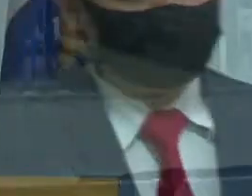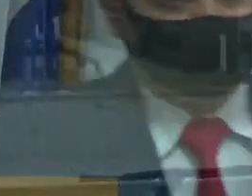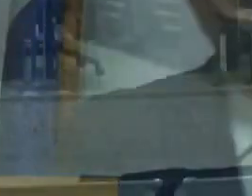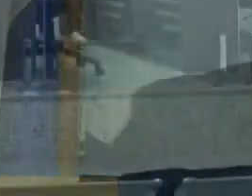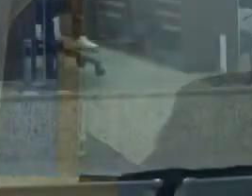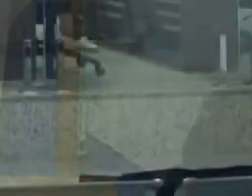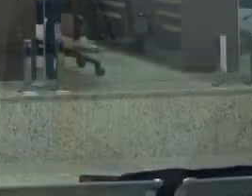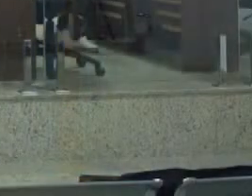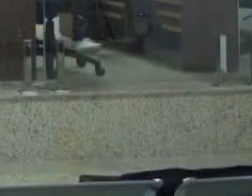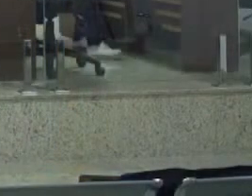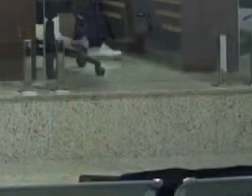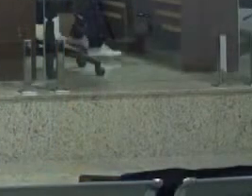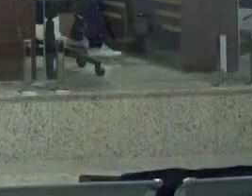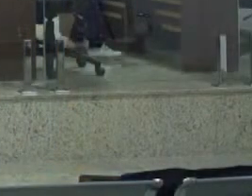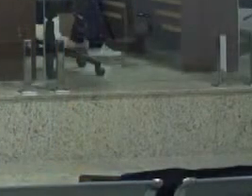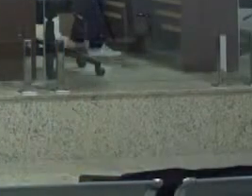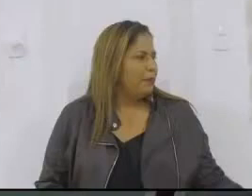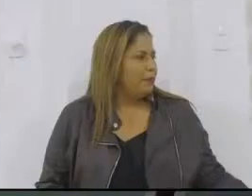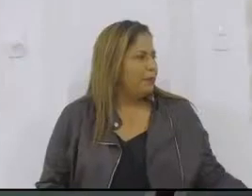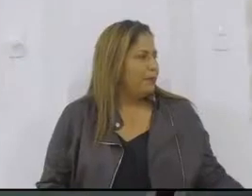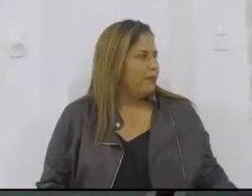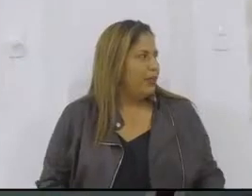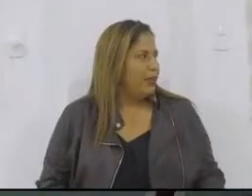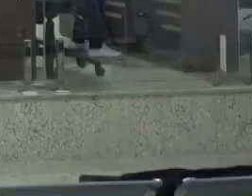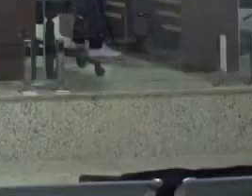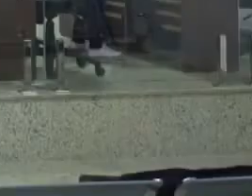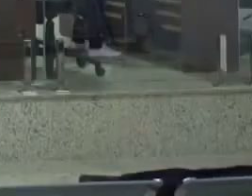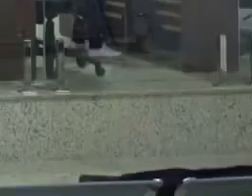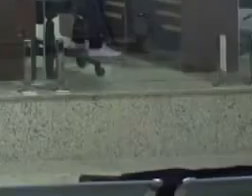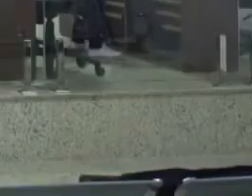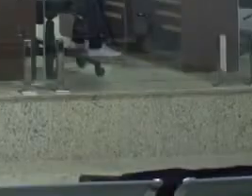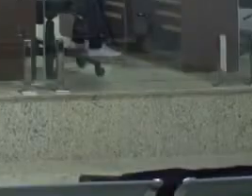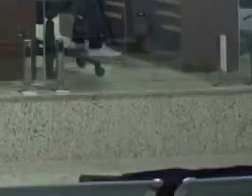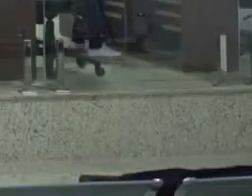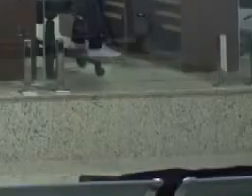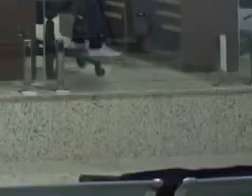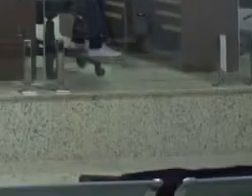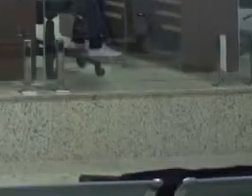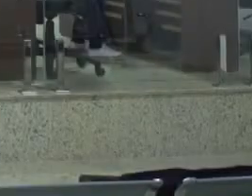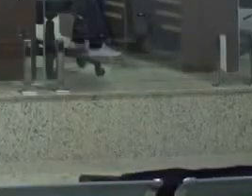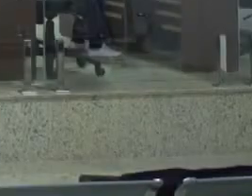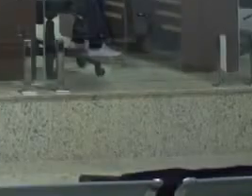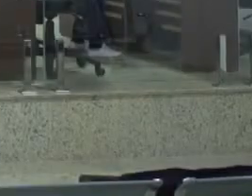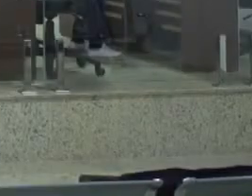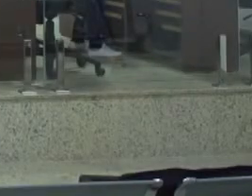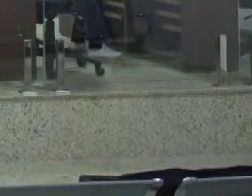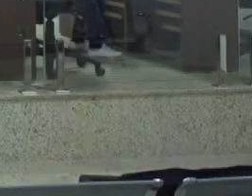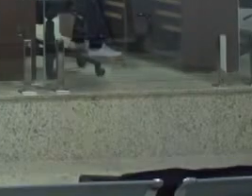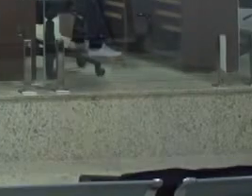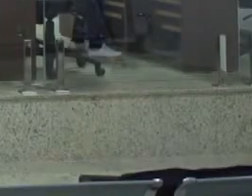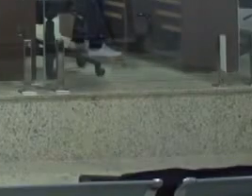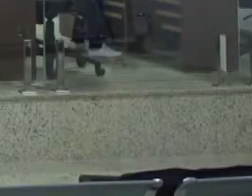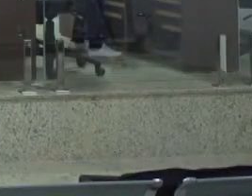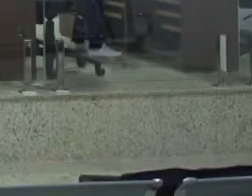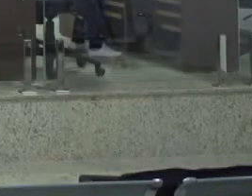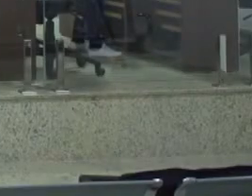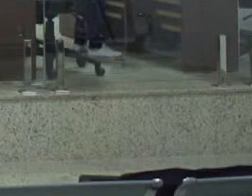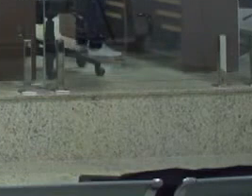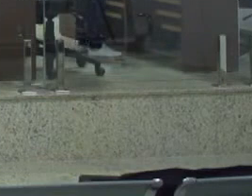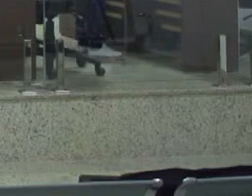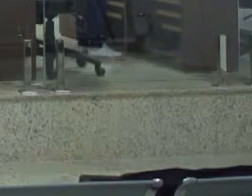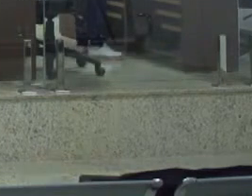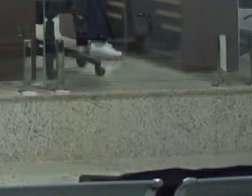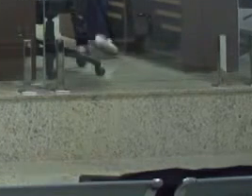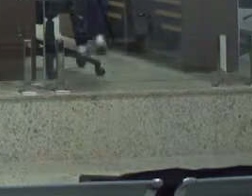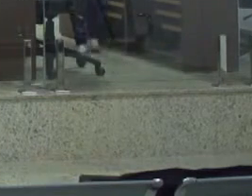Em discussão, em votação, os vereadores que aprovam, permaneçam como se encontram. Aprovado. Do gabinete do vereador